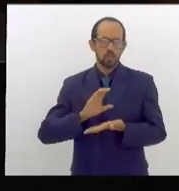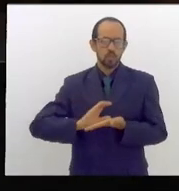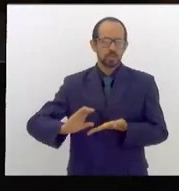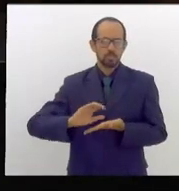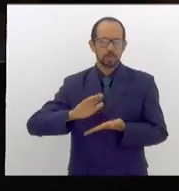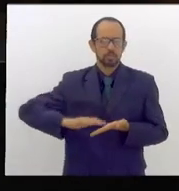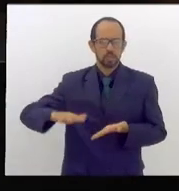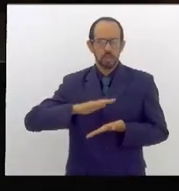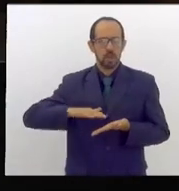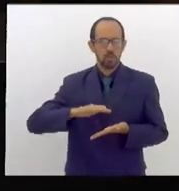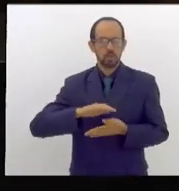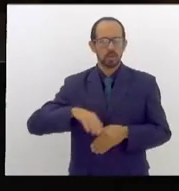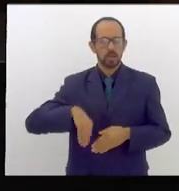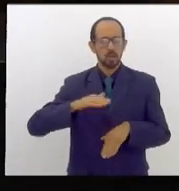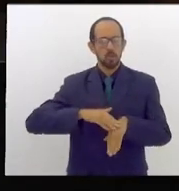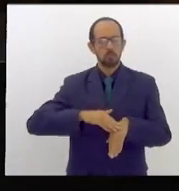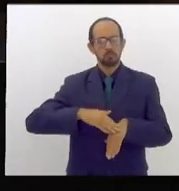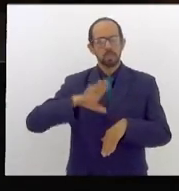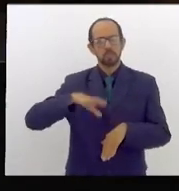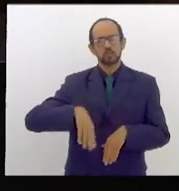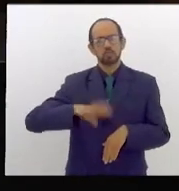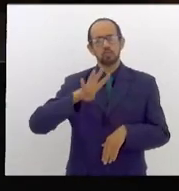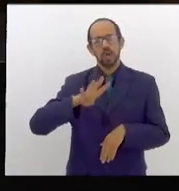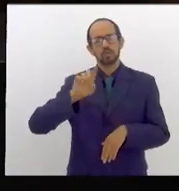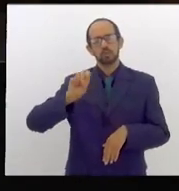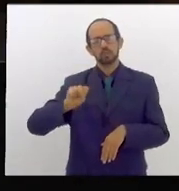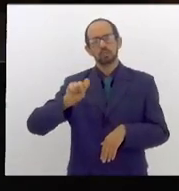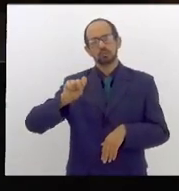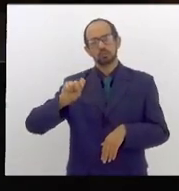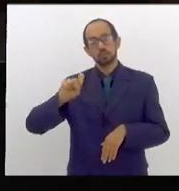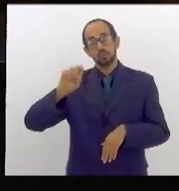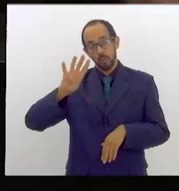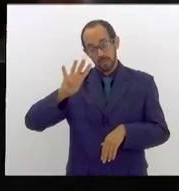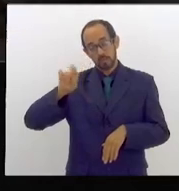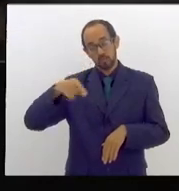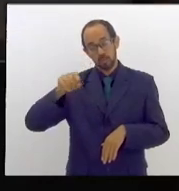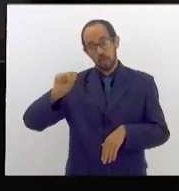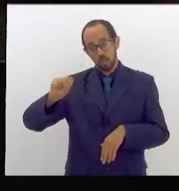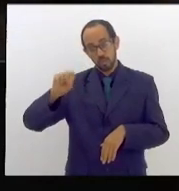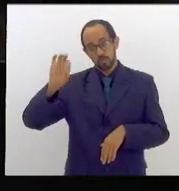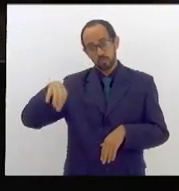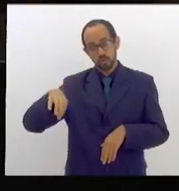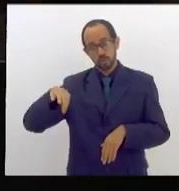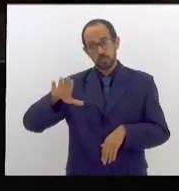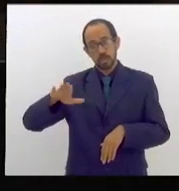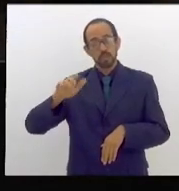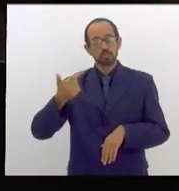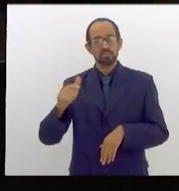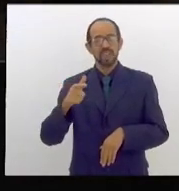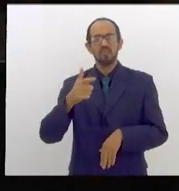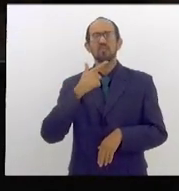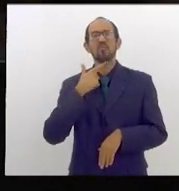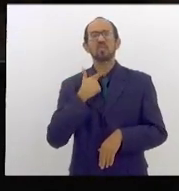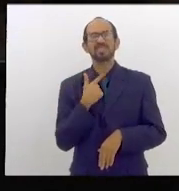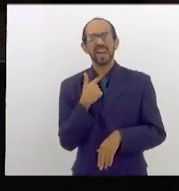de 4.8% ou seja tem dinheiro só não tem vontade política de superar a miséria